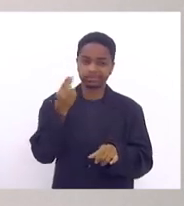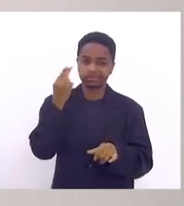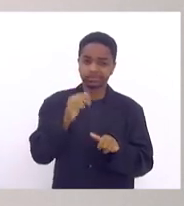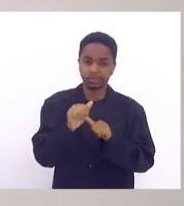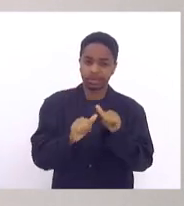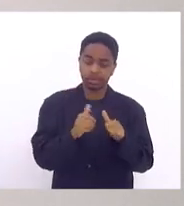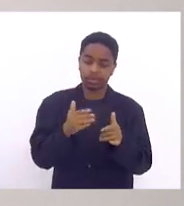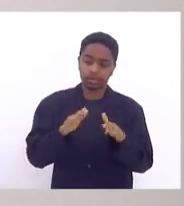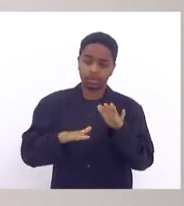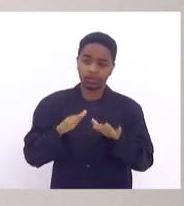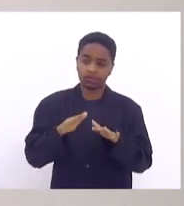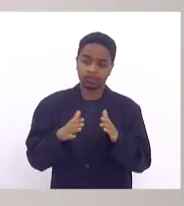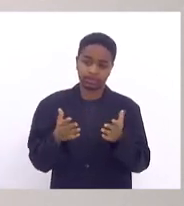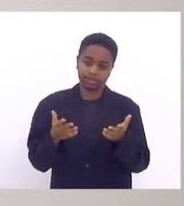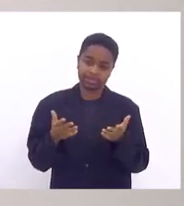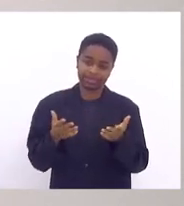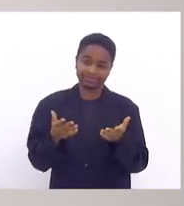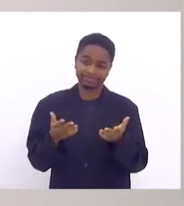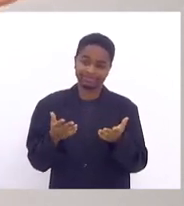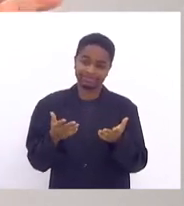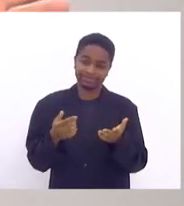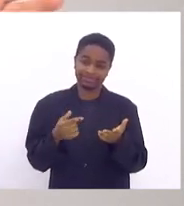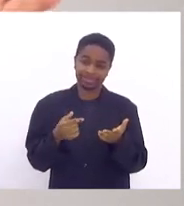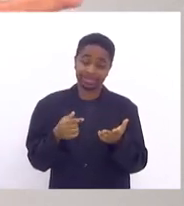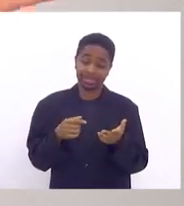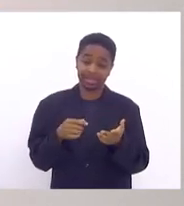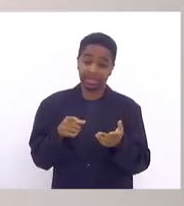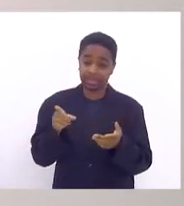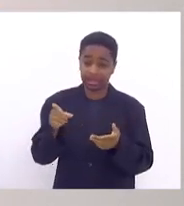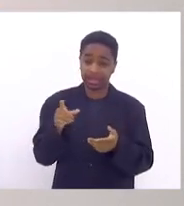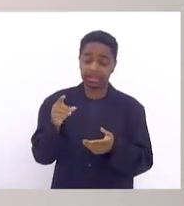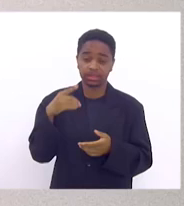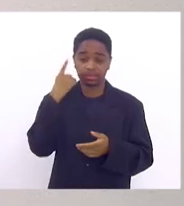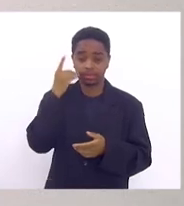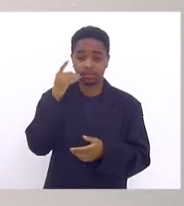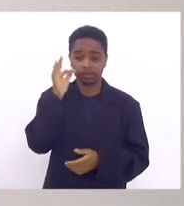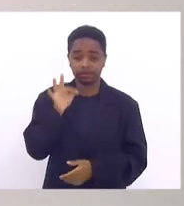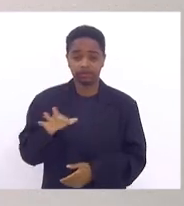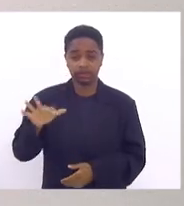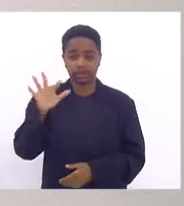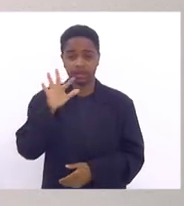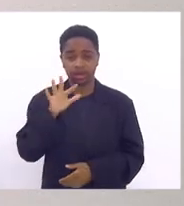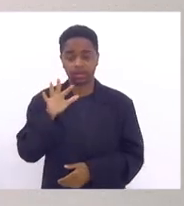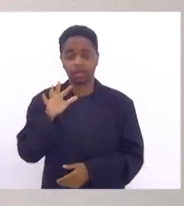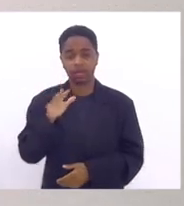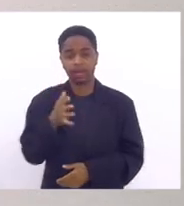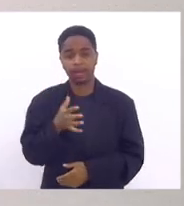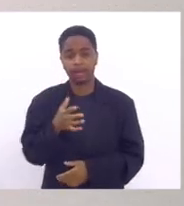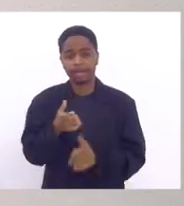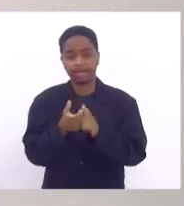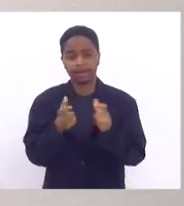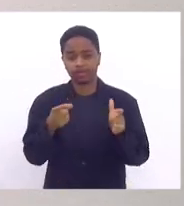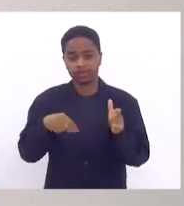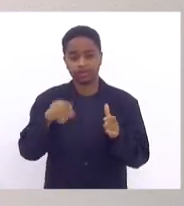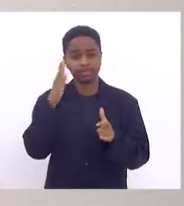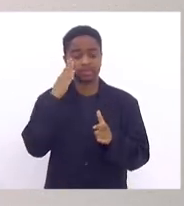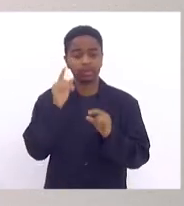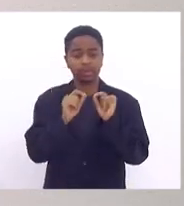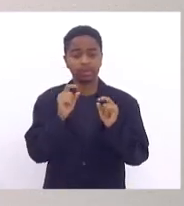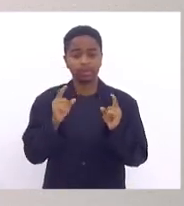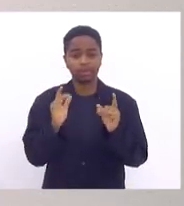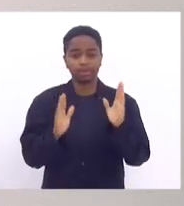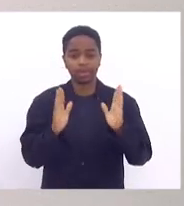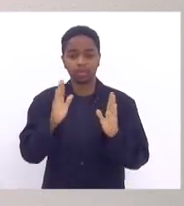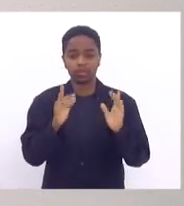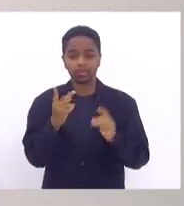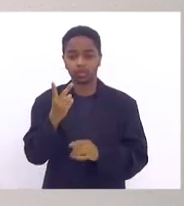dure quer dizer o mandato parlamentar de deputado federal grande parte devem saber aqui é de 2 anos